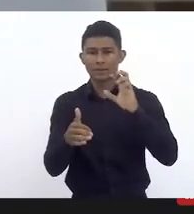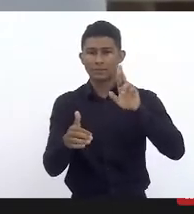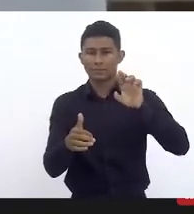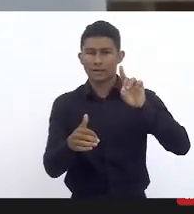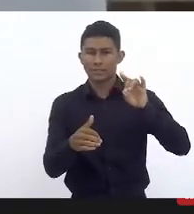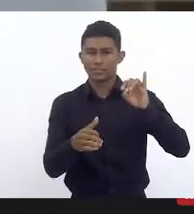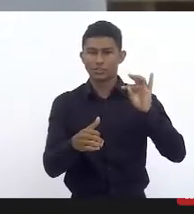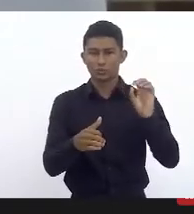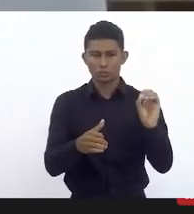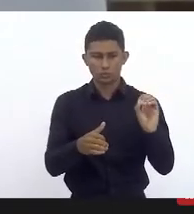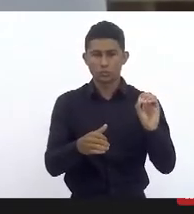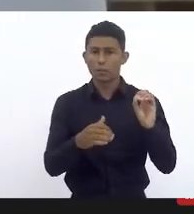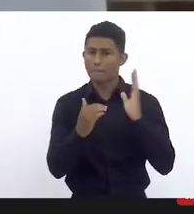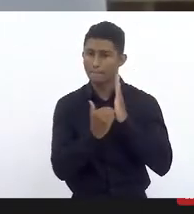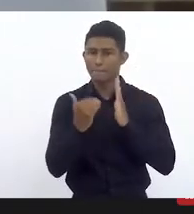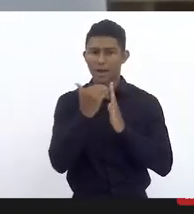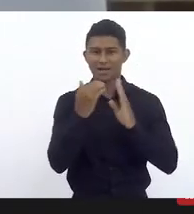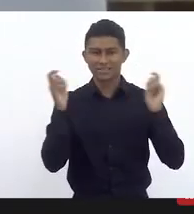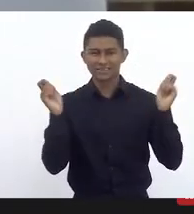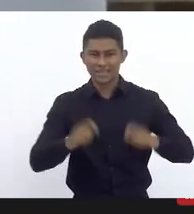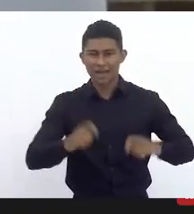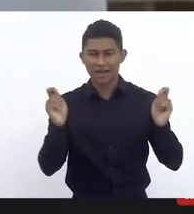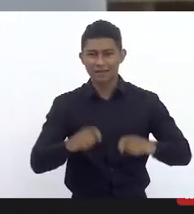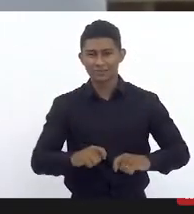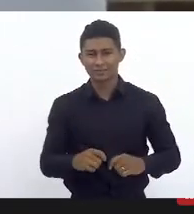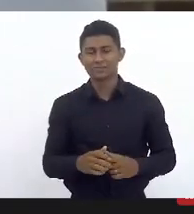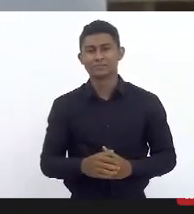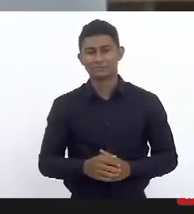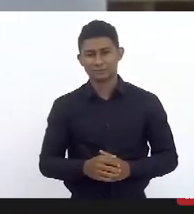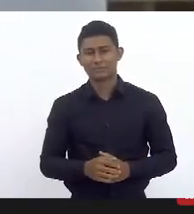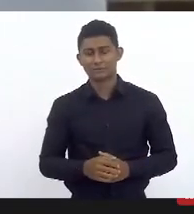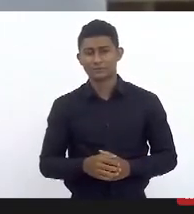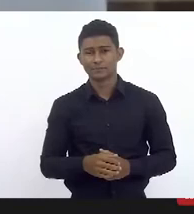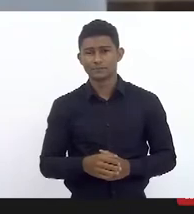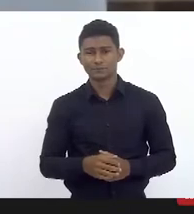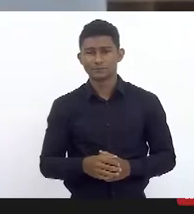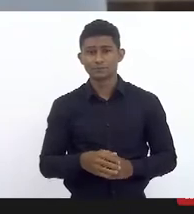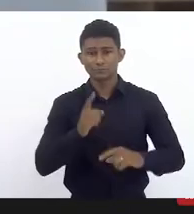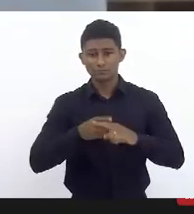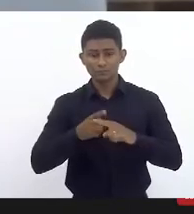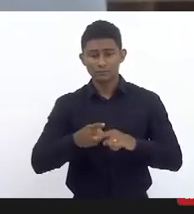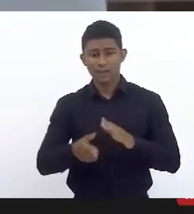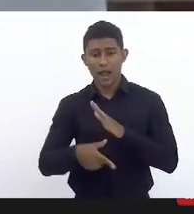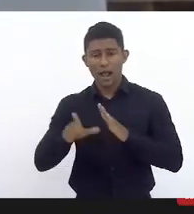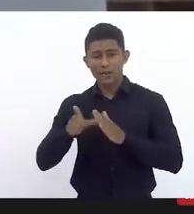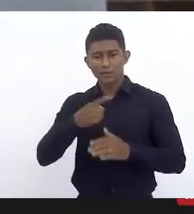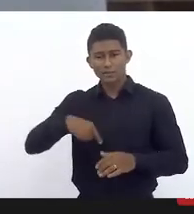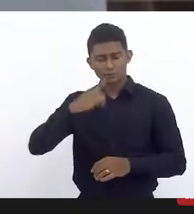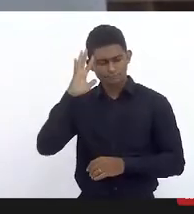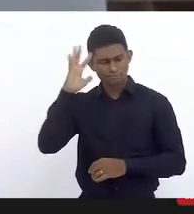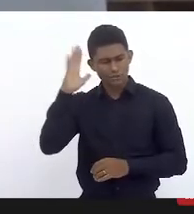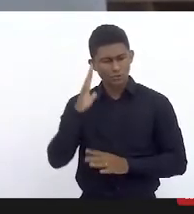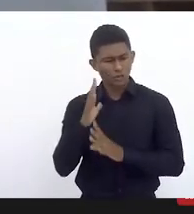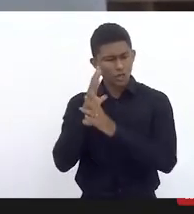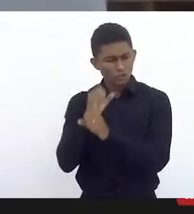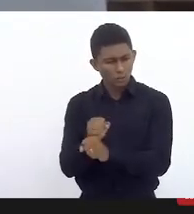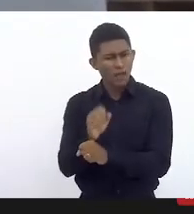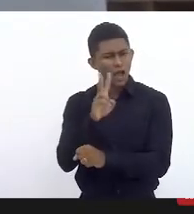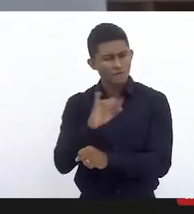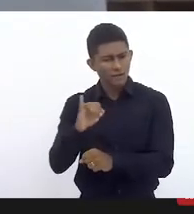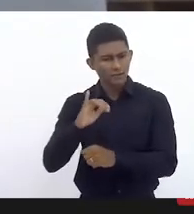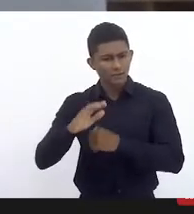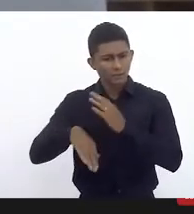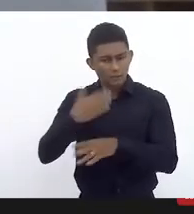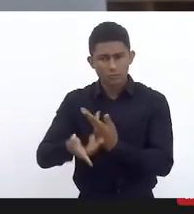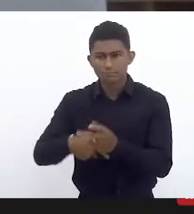durante o exercício, com relação àquela diferença, sim, entre o que foi previsto e o que foi arrecadado na